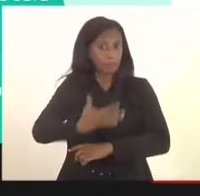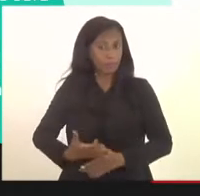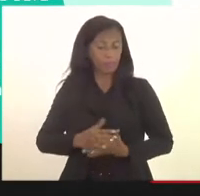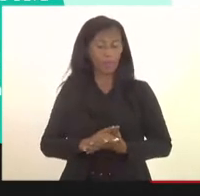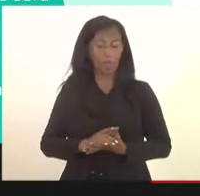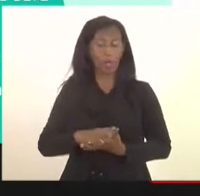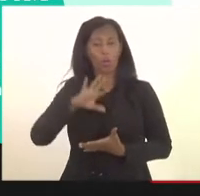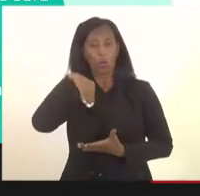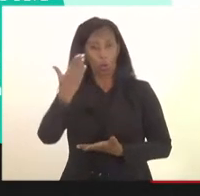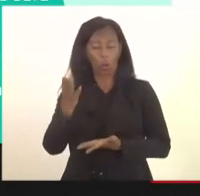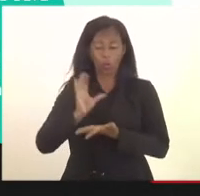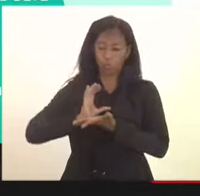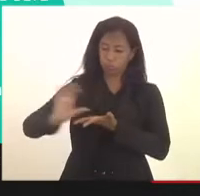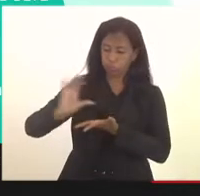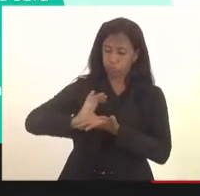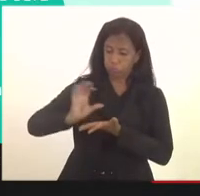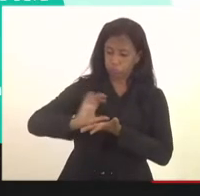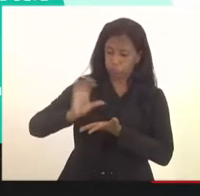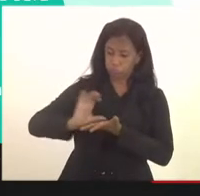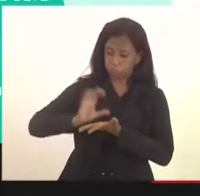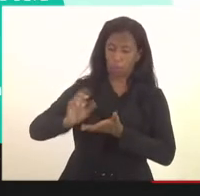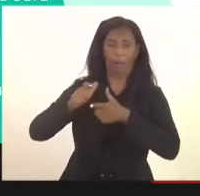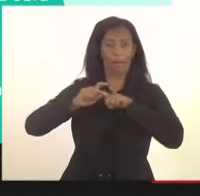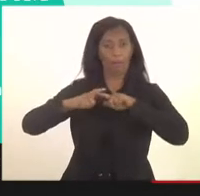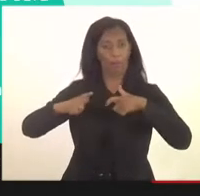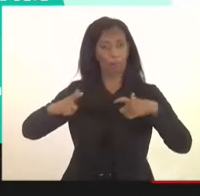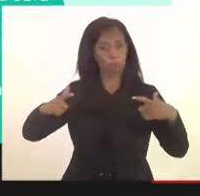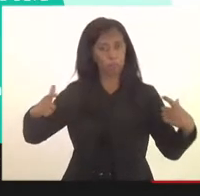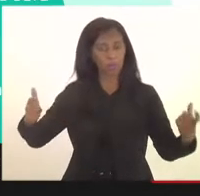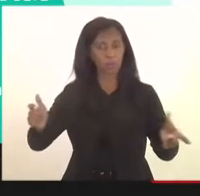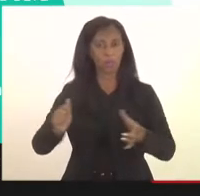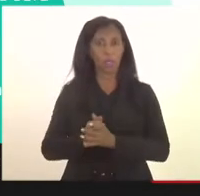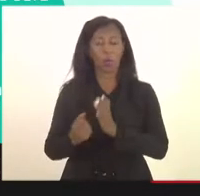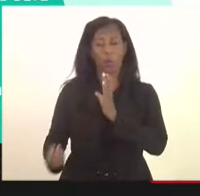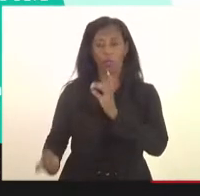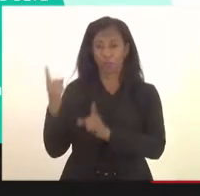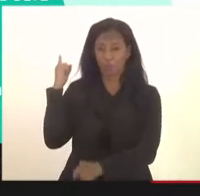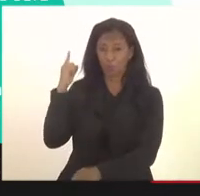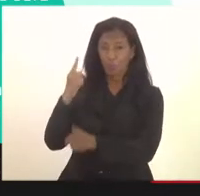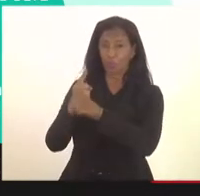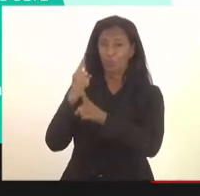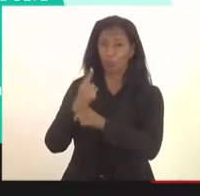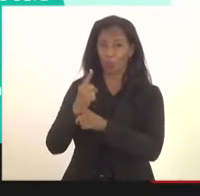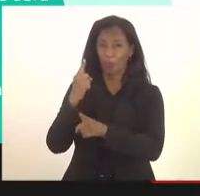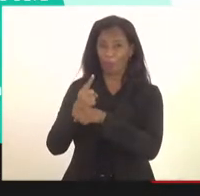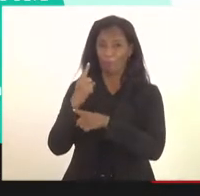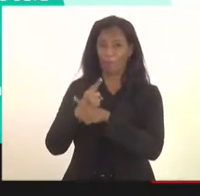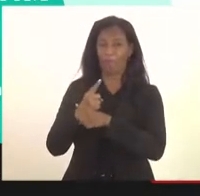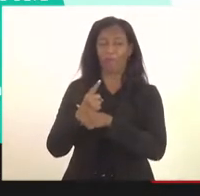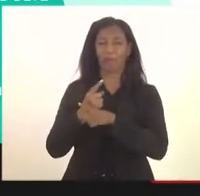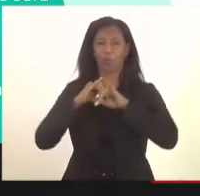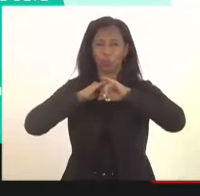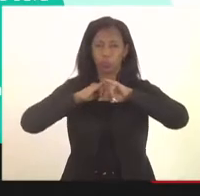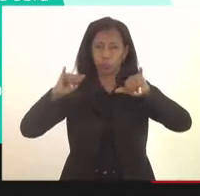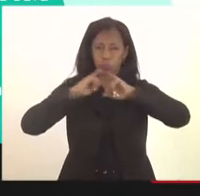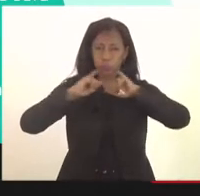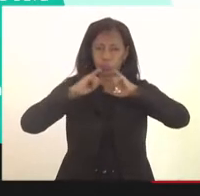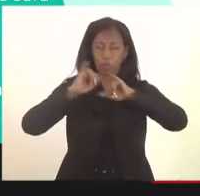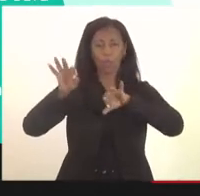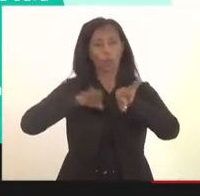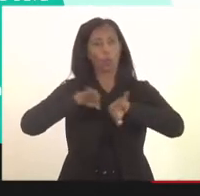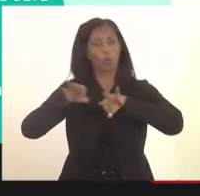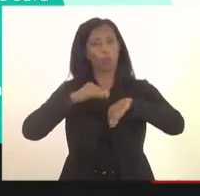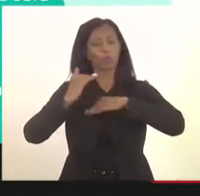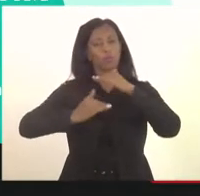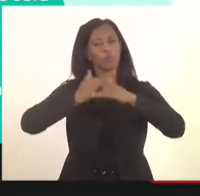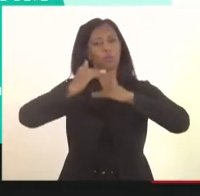os investimentos vão ser ampliados na forma de avaliação descoberta com sucesso, quem sabe uma declaração de comercialidade e projetos de desenvolvimento